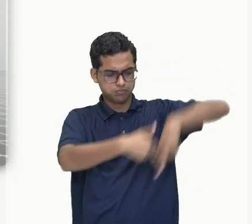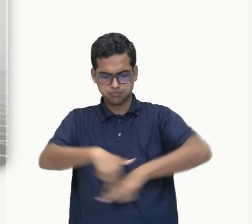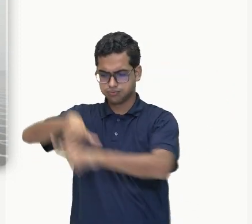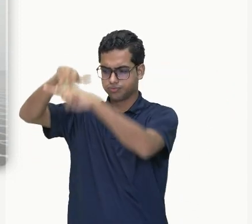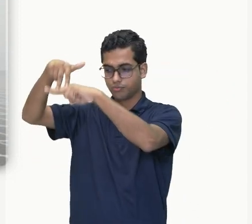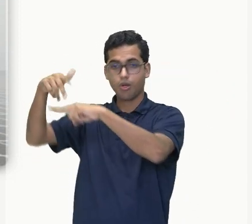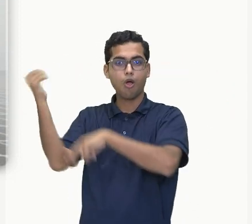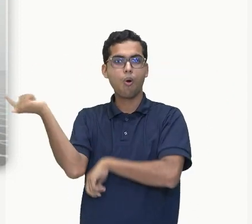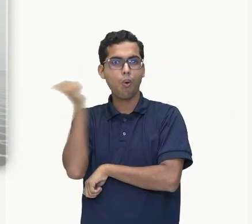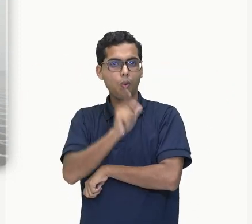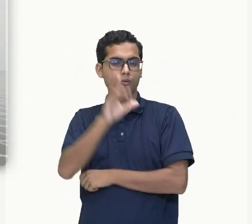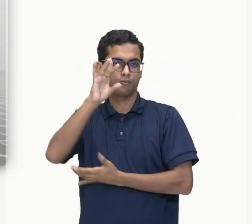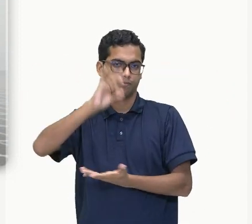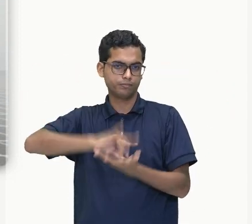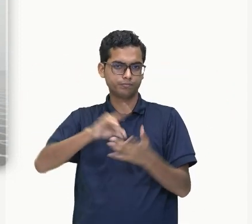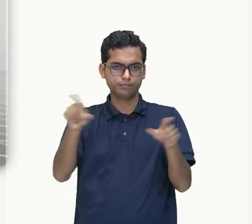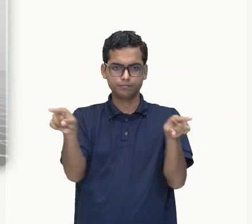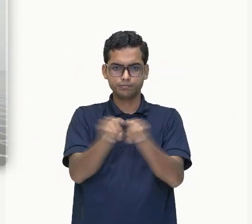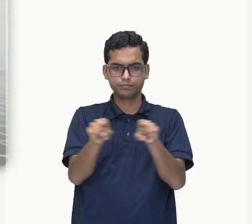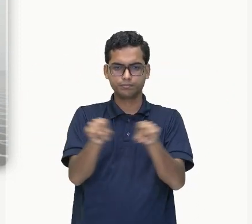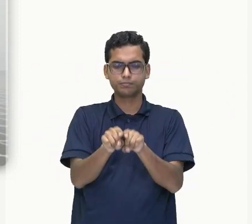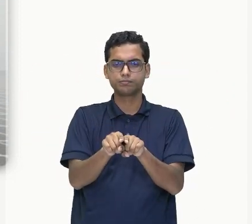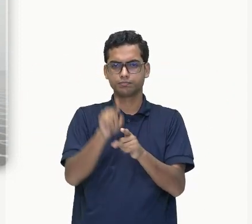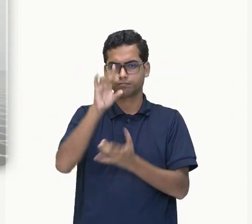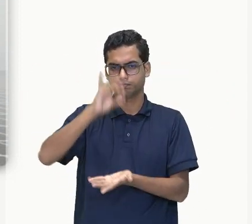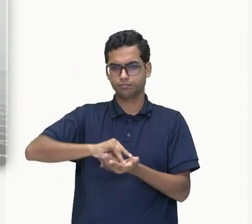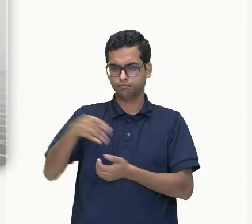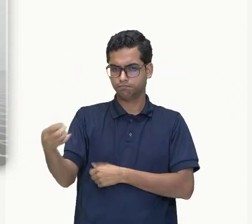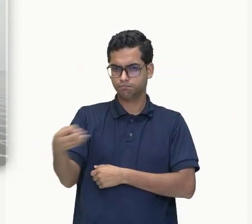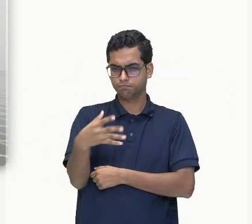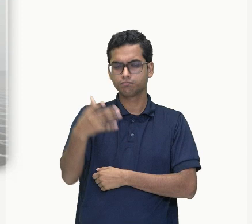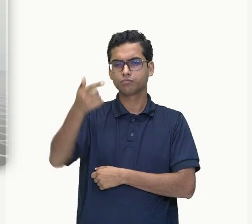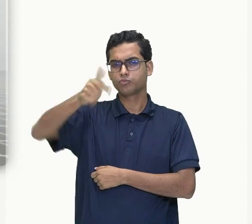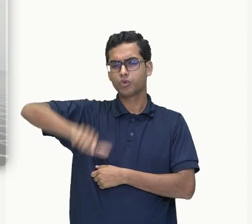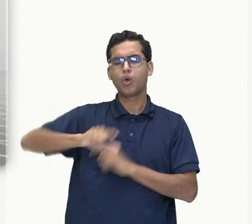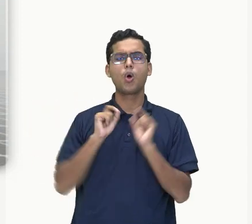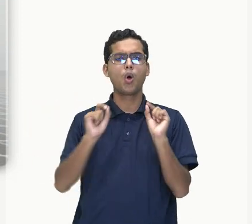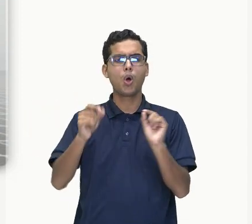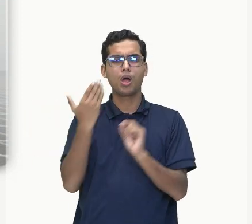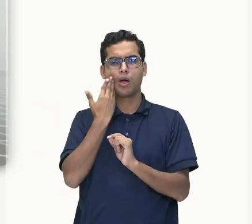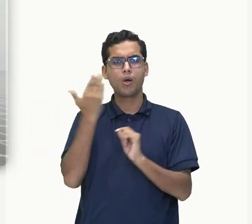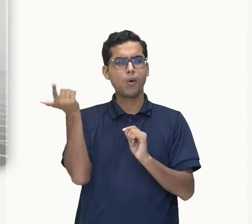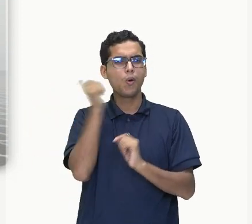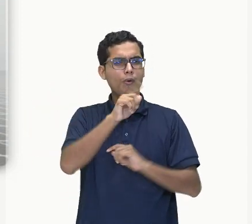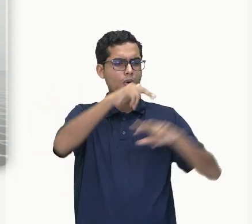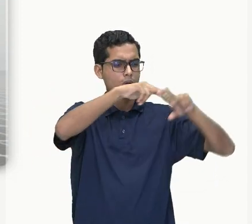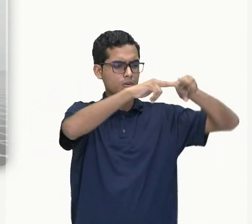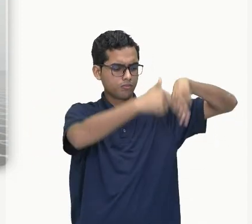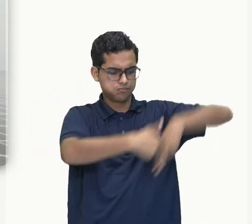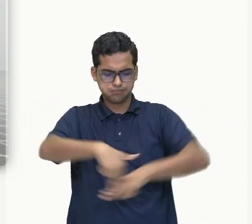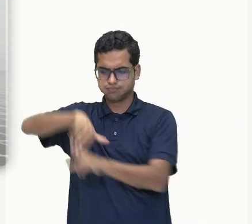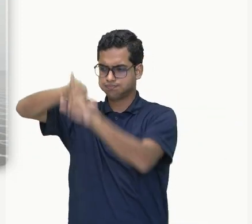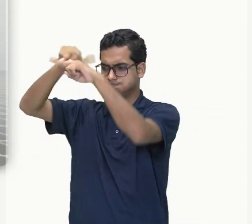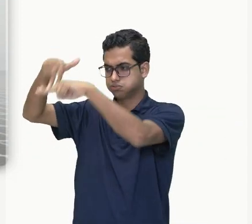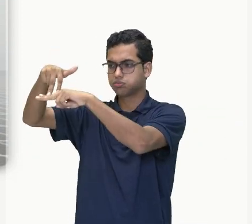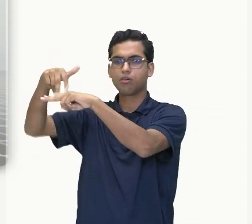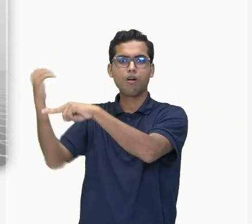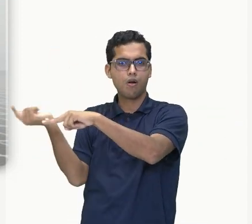trajeto, tá? E aí ele vai conseguir novamente chegar ao ponto final, ou seja, subir